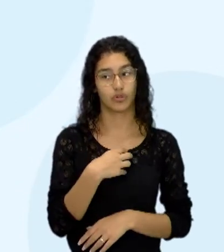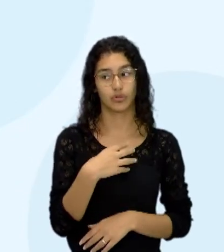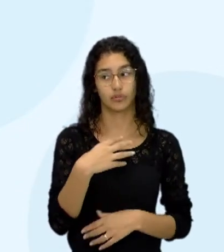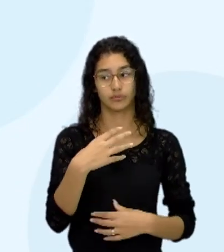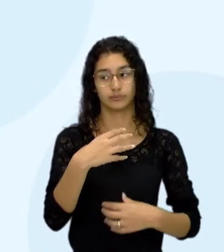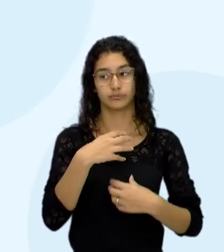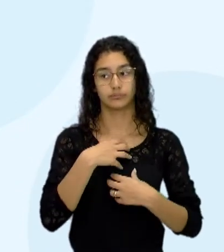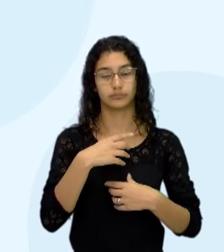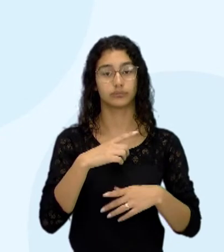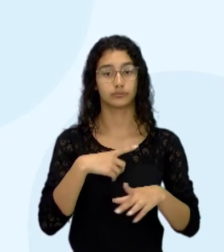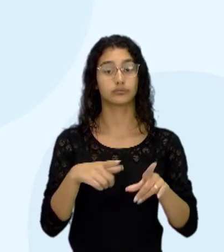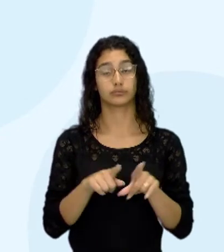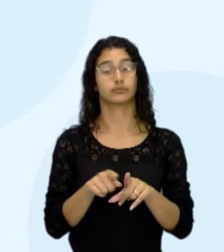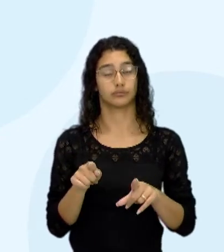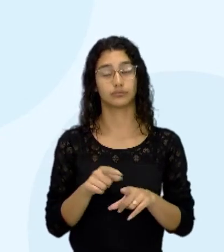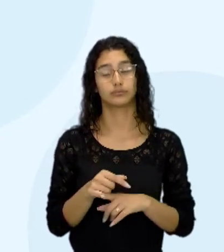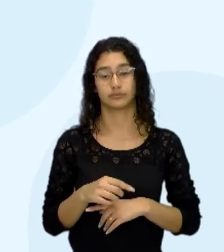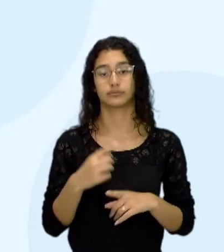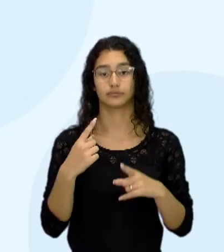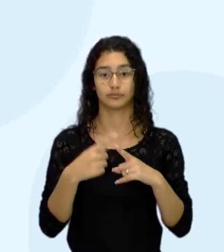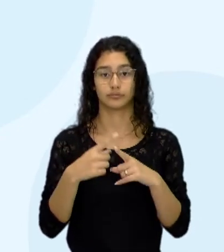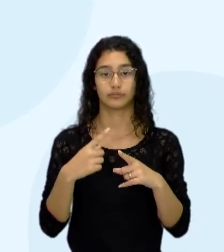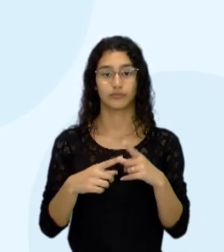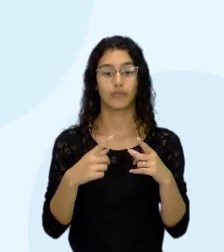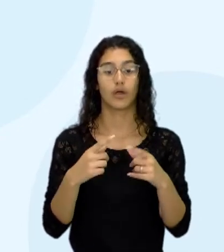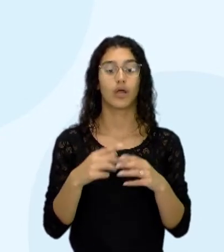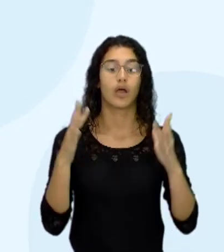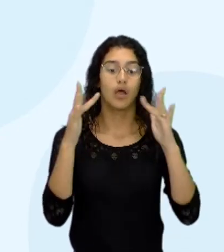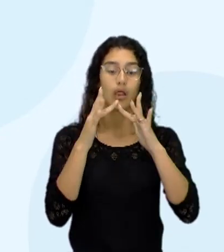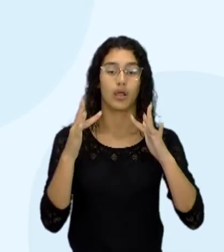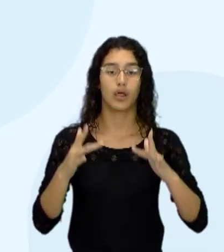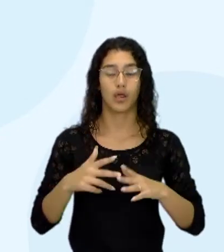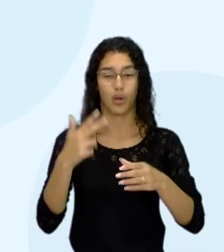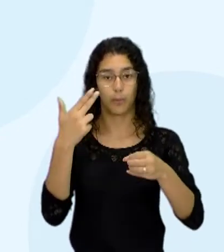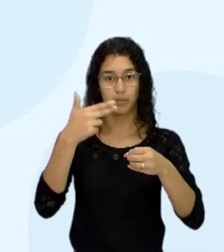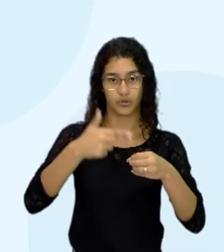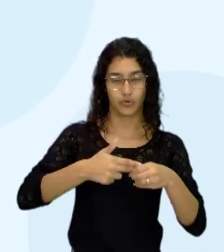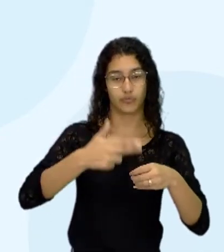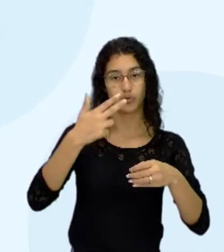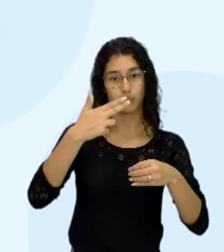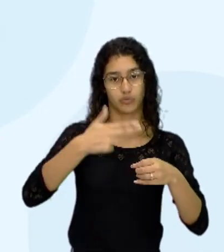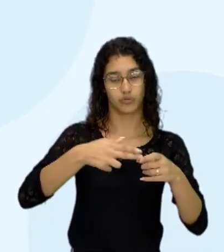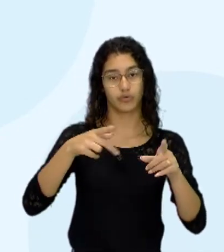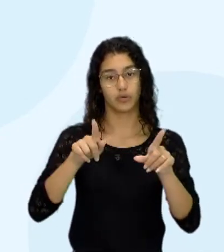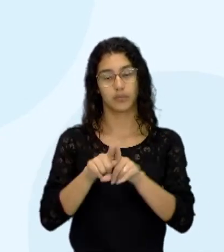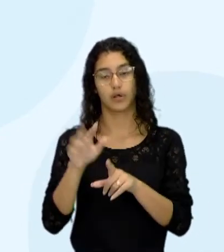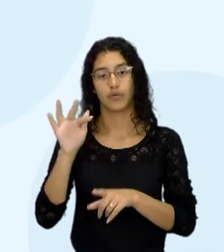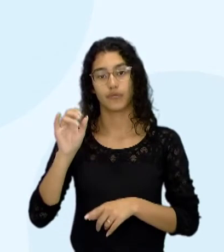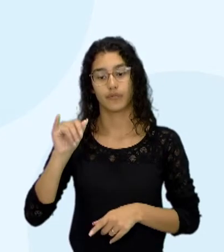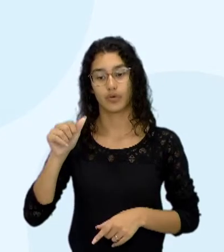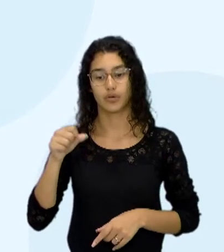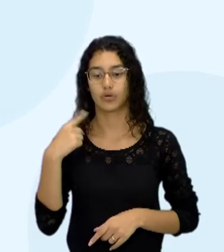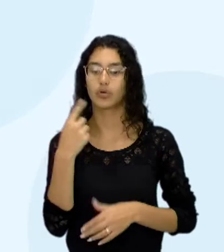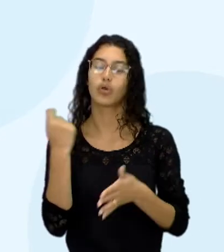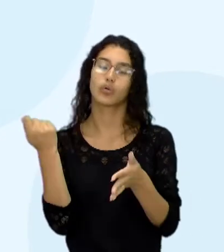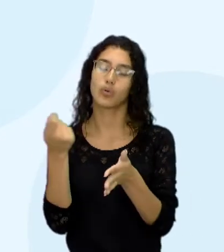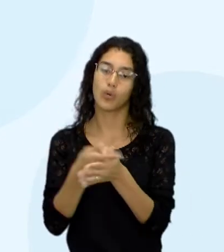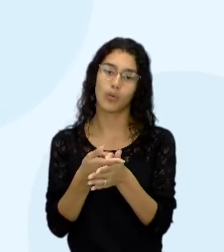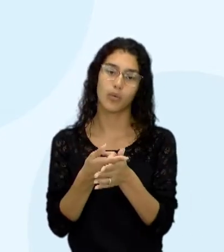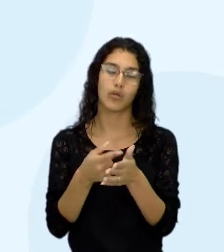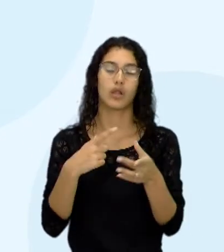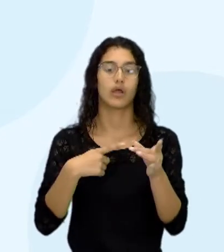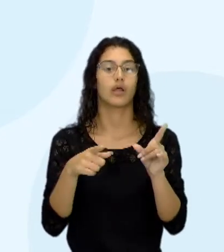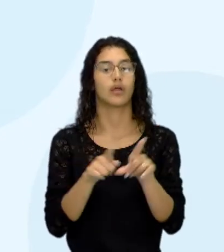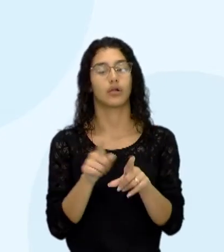muito rápida, como é o caso dos fretes, porque os fretes estão ligados ao combustível, e combustível fóssil que a gente compra está ligado, que a